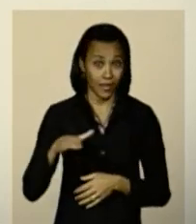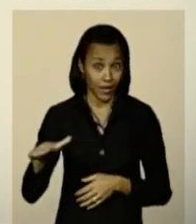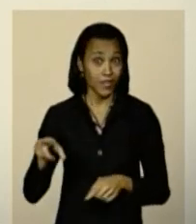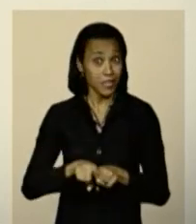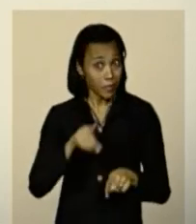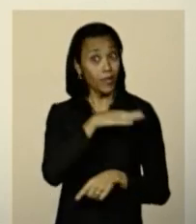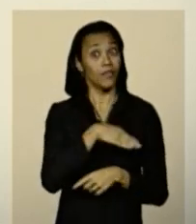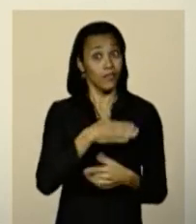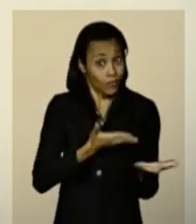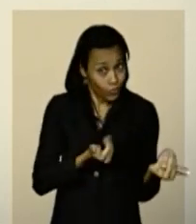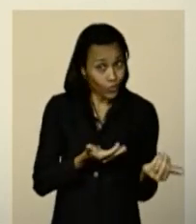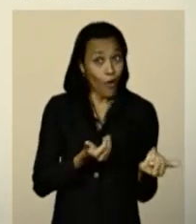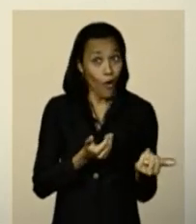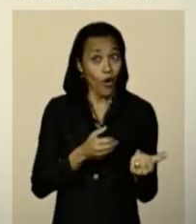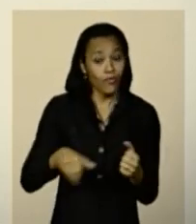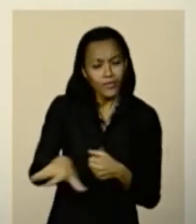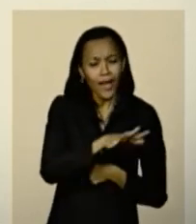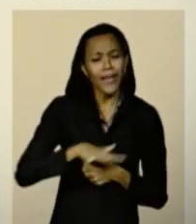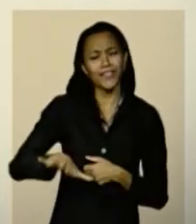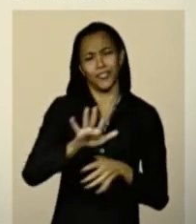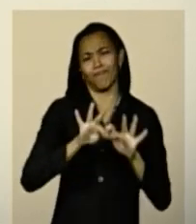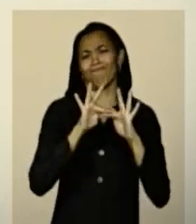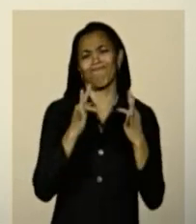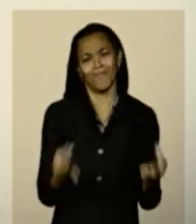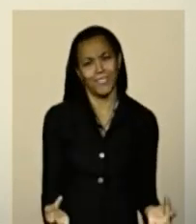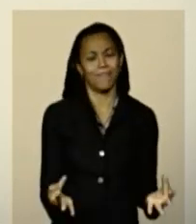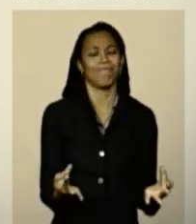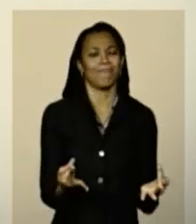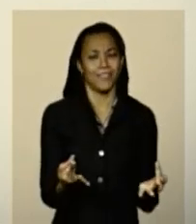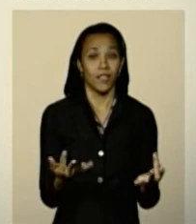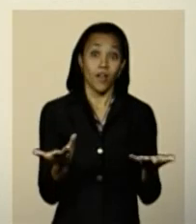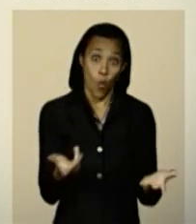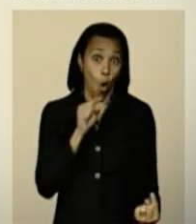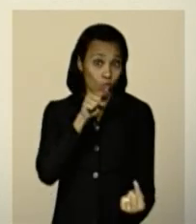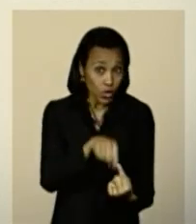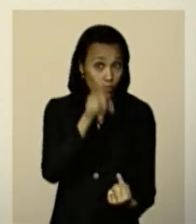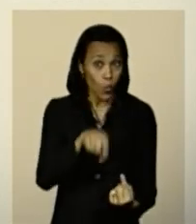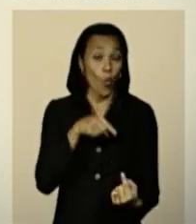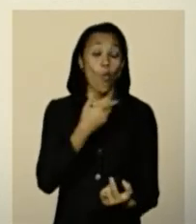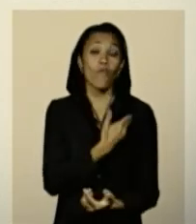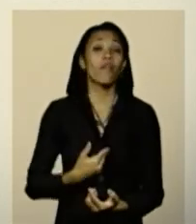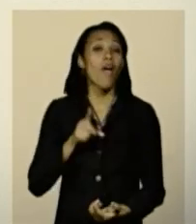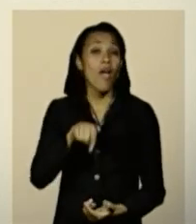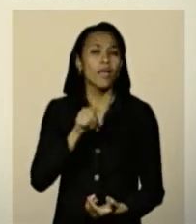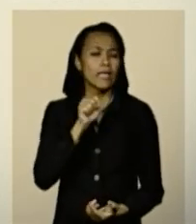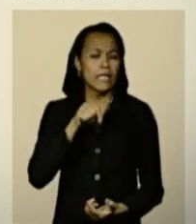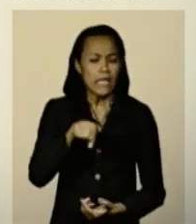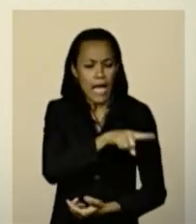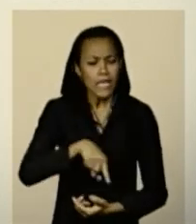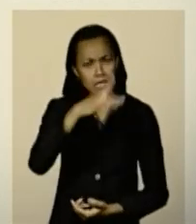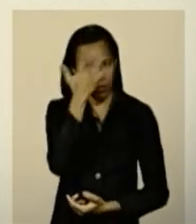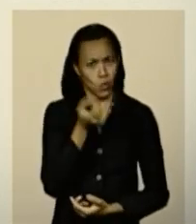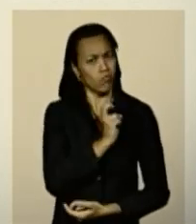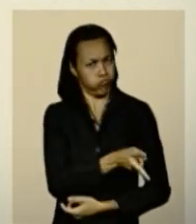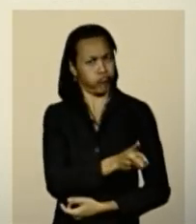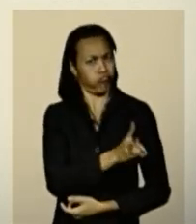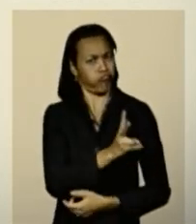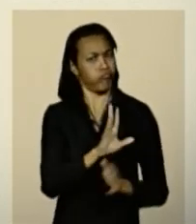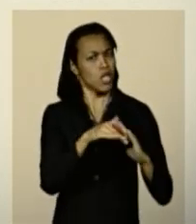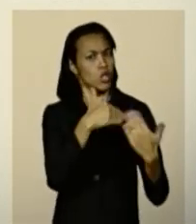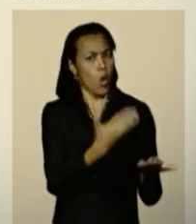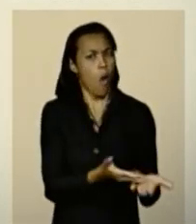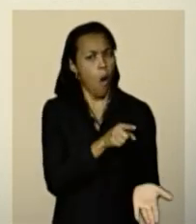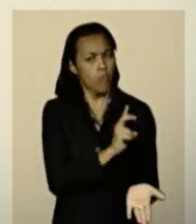e os jovens das Comunidades mais pobres o objetivo do governo é que eles permaneçam na escola